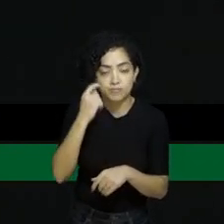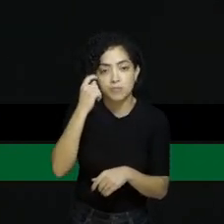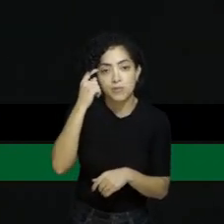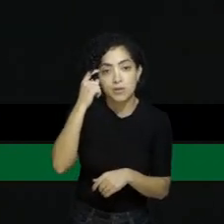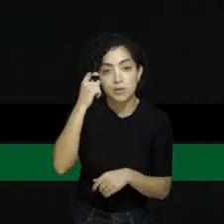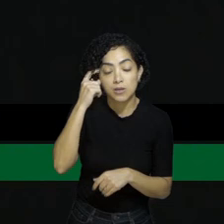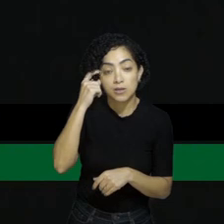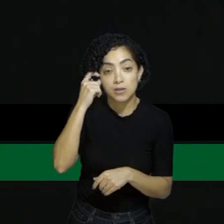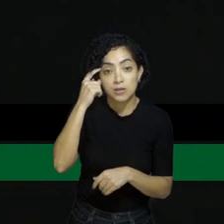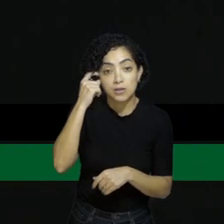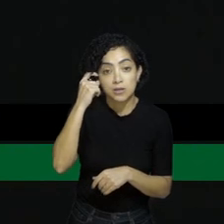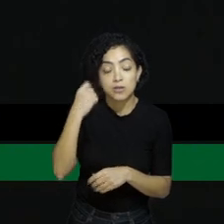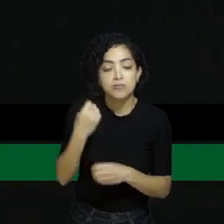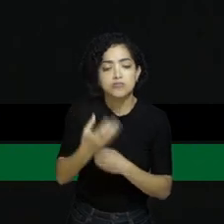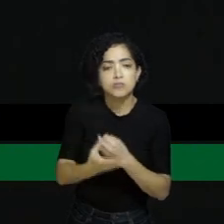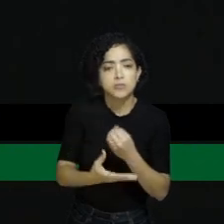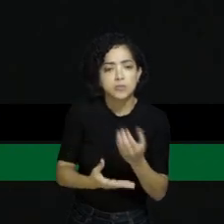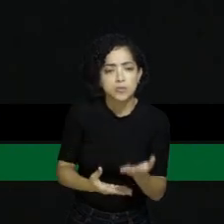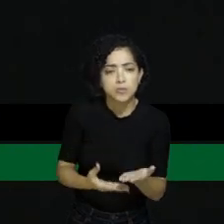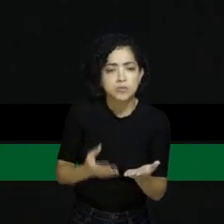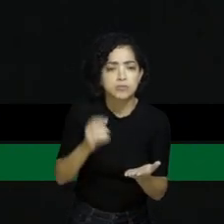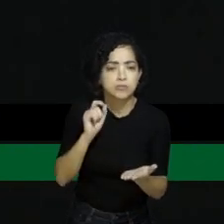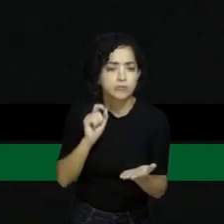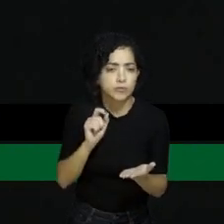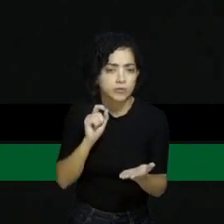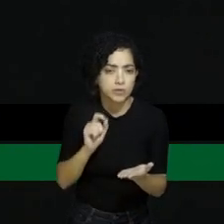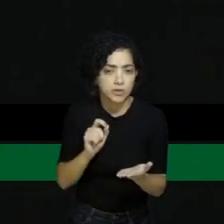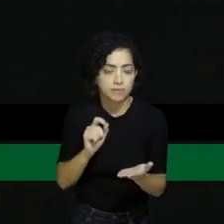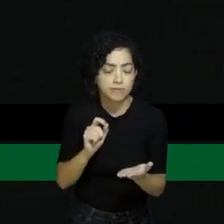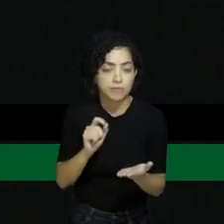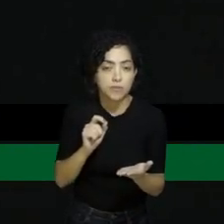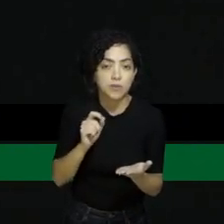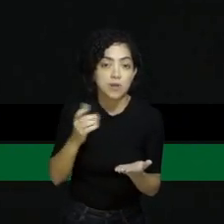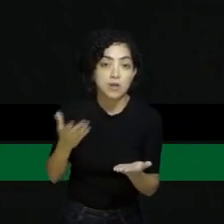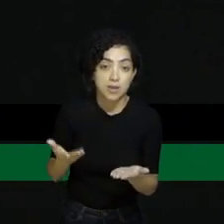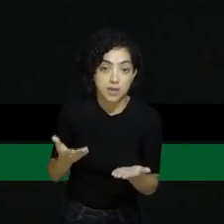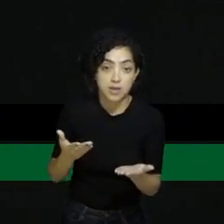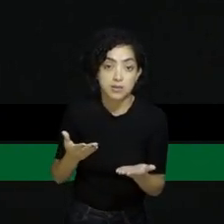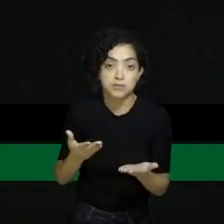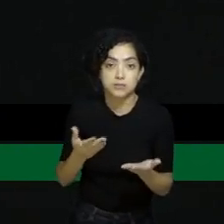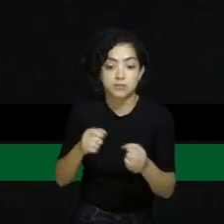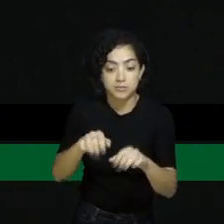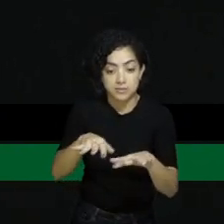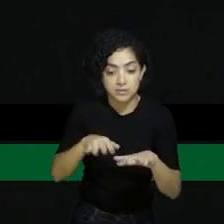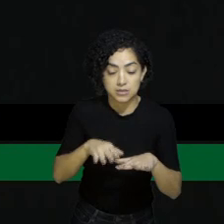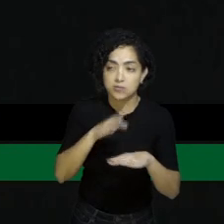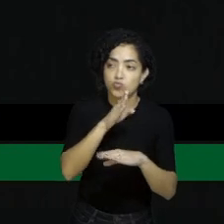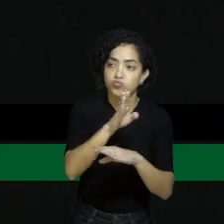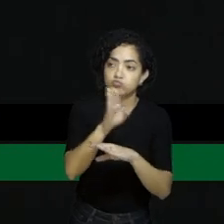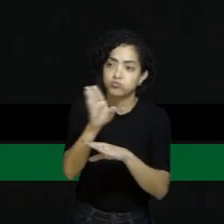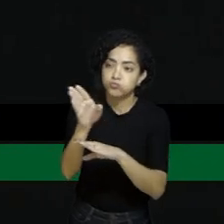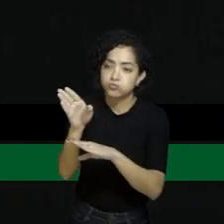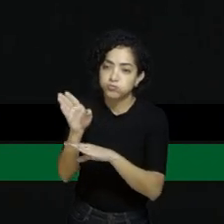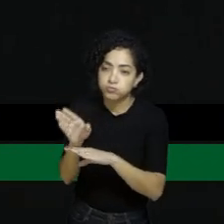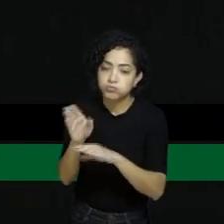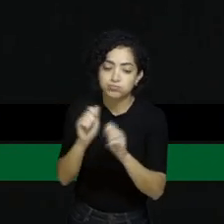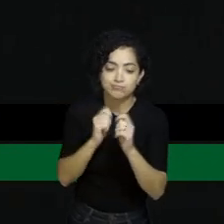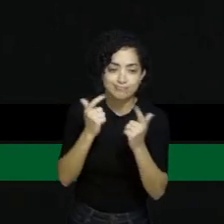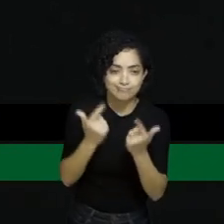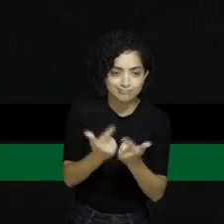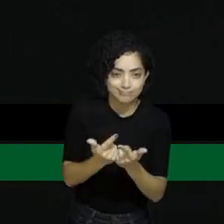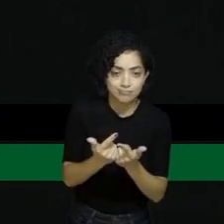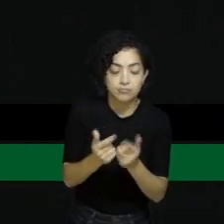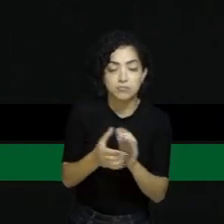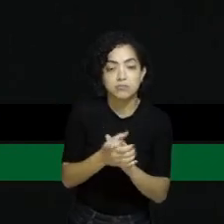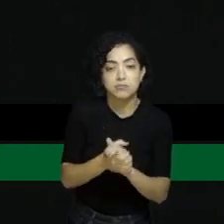das grandes entregas, sem a menor sombra de dúvidas, é essa sessão itinerante, da qual quero cumprimentar o